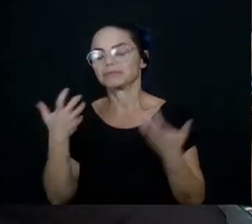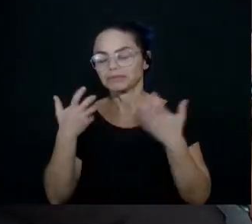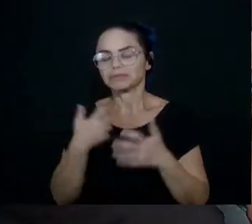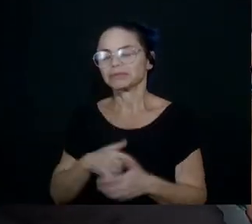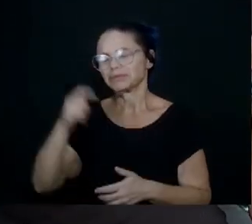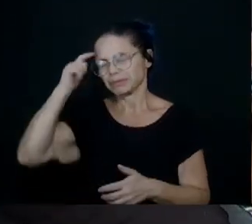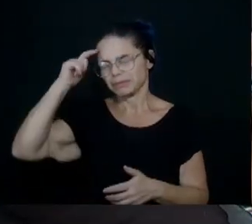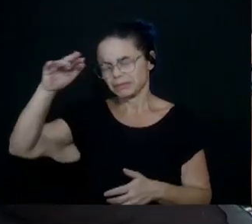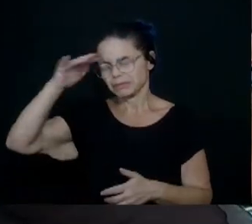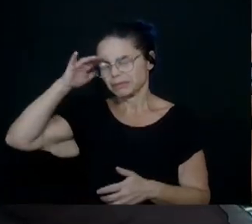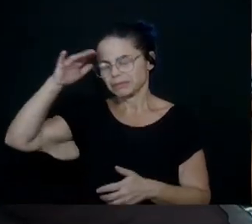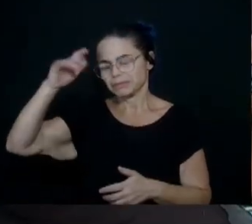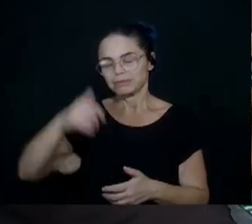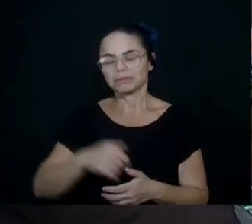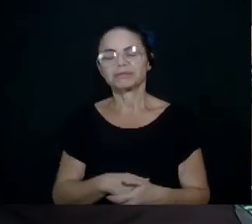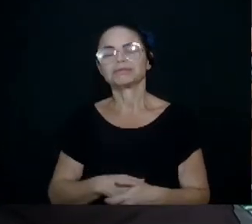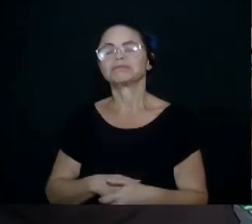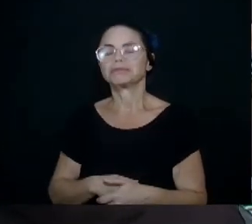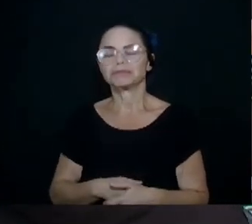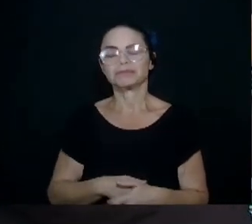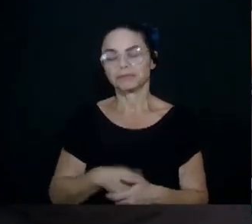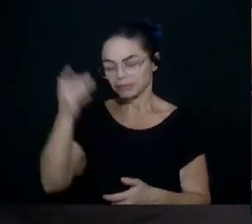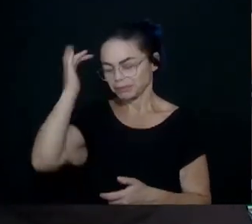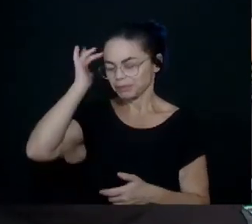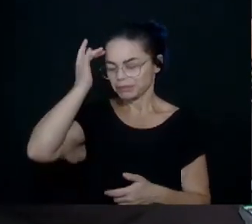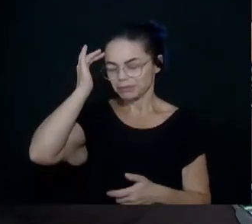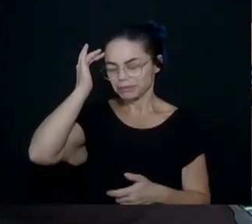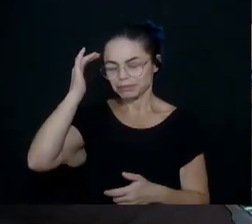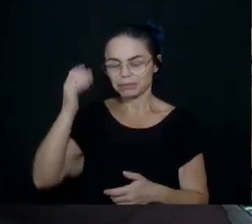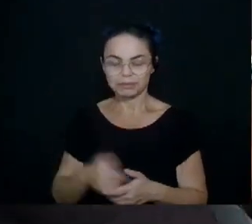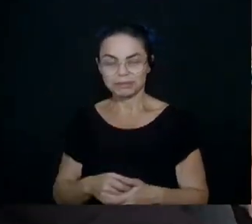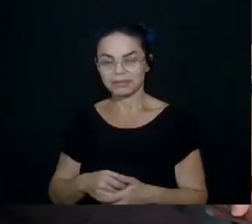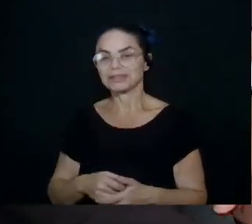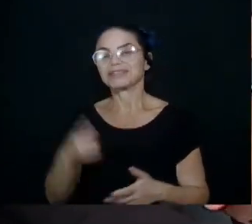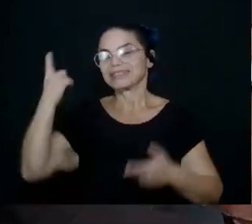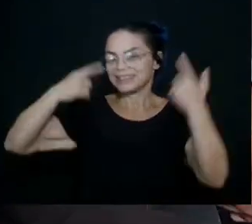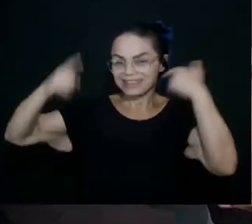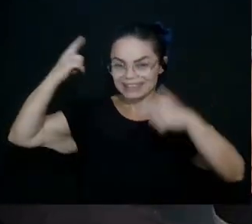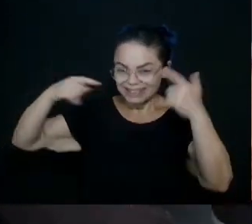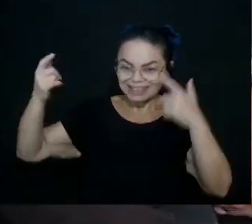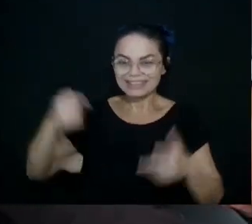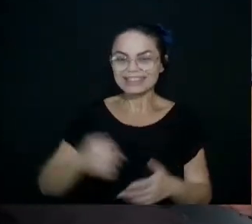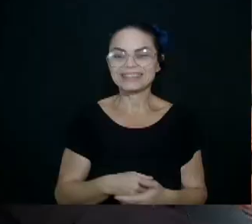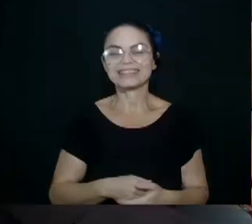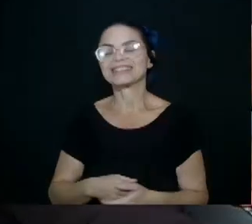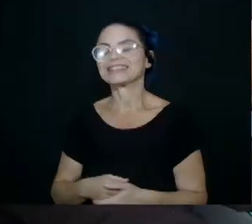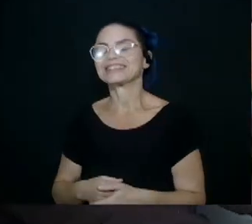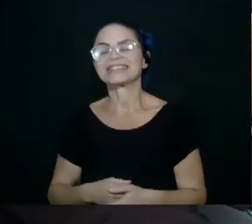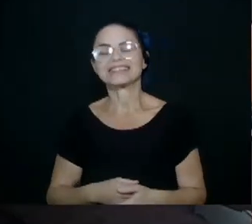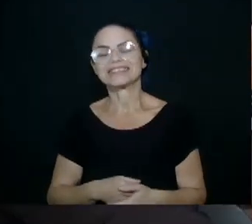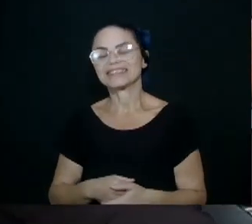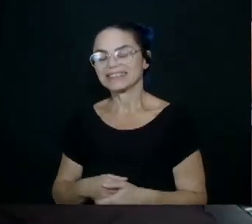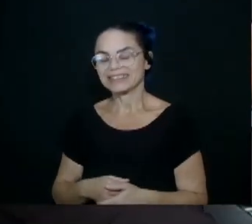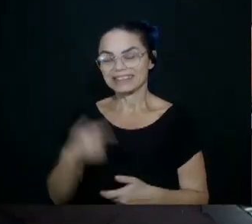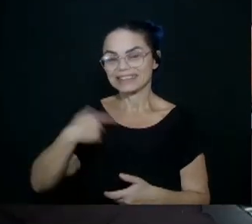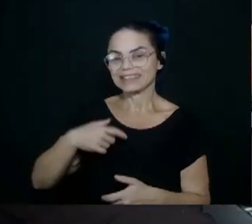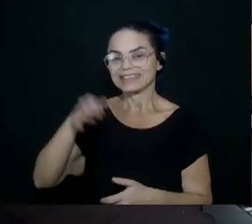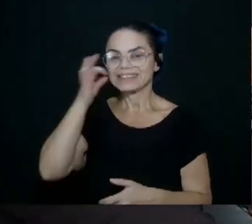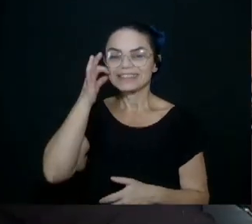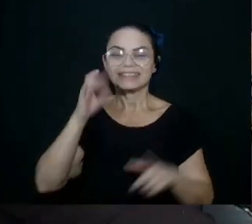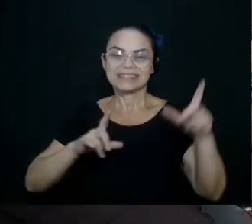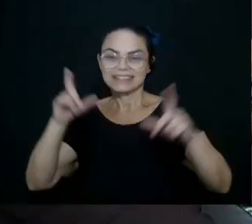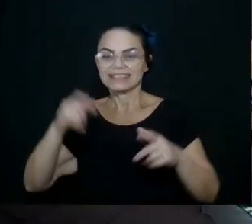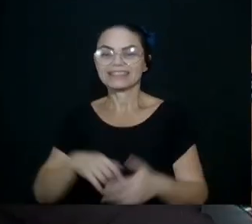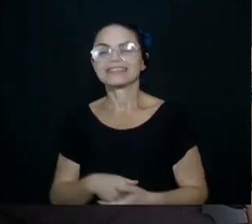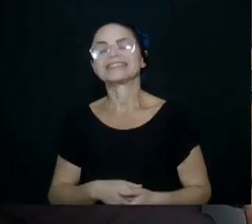Meus sonhos são... Às vezes eu acho que eu sou até um pouco doido, né? Conta uma aqui pra gente, pro nosso telespectador. Bom, hoje em